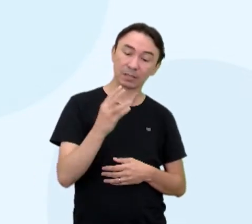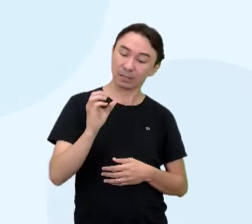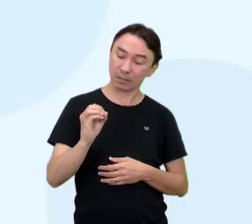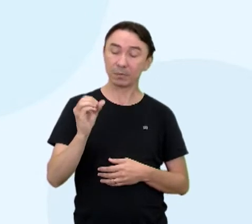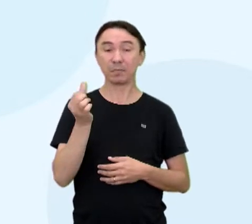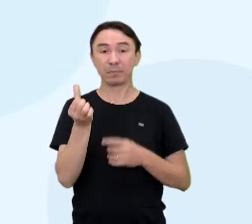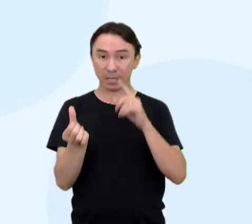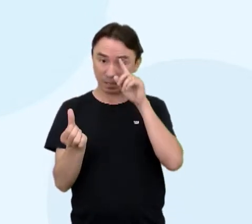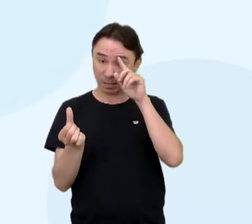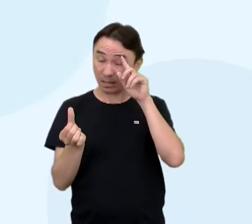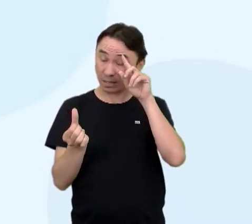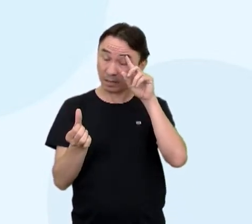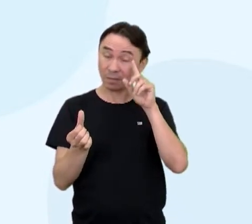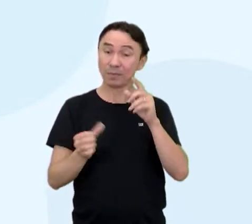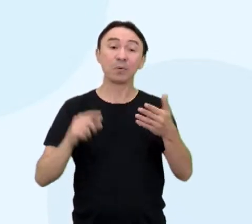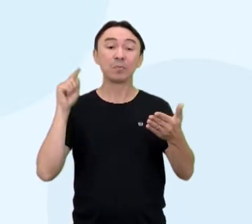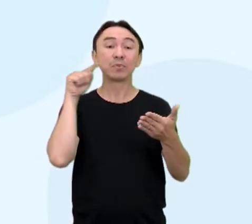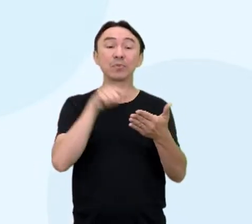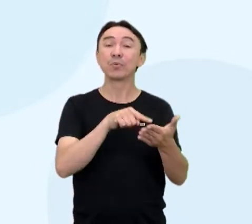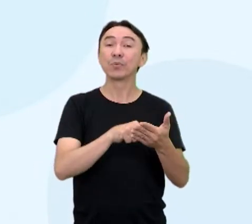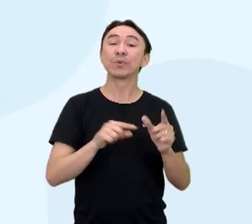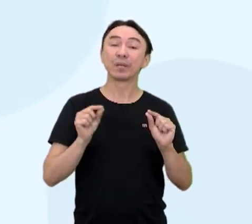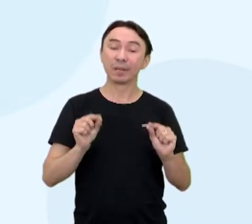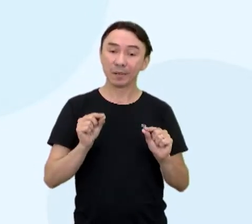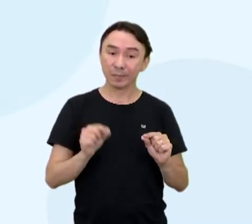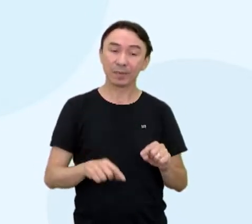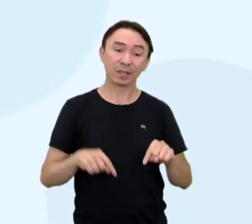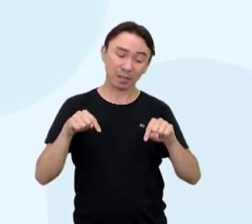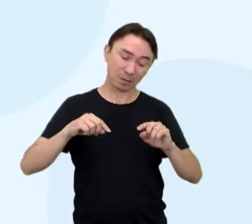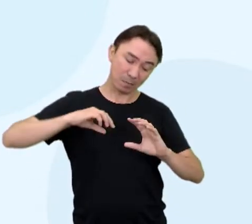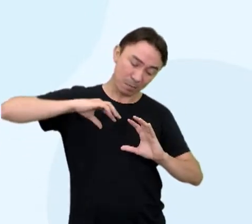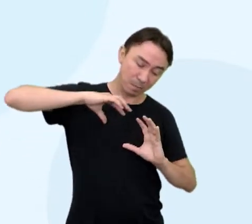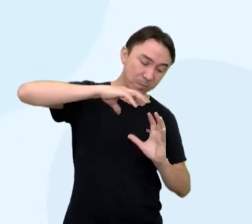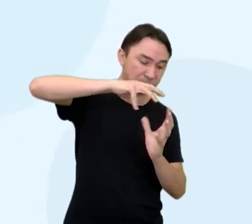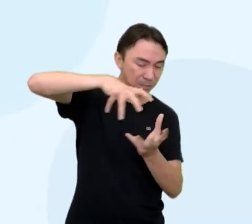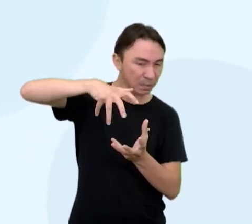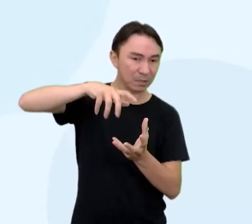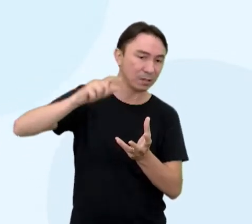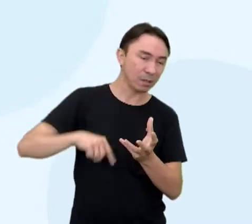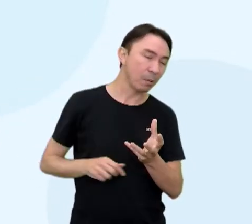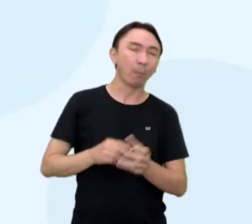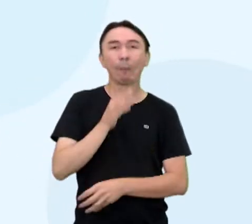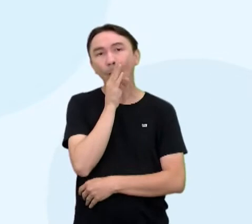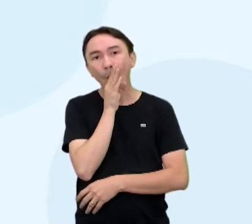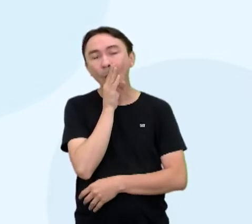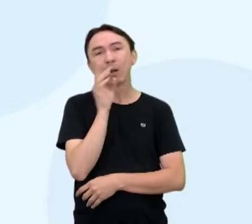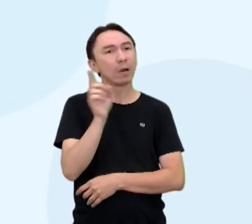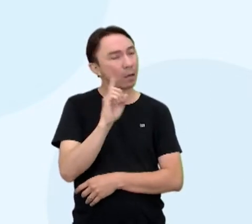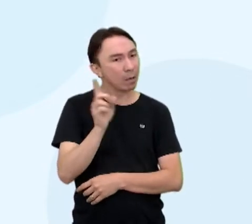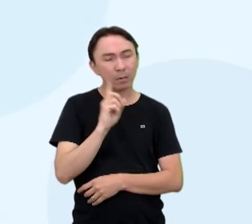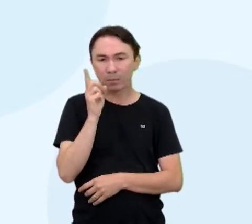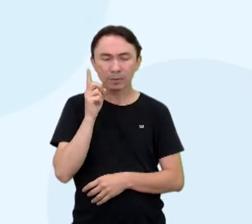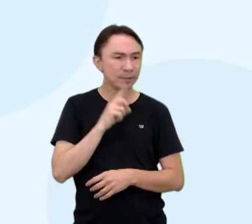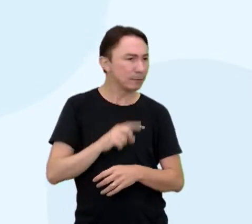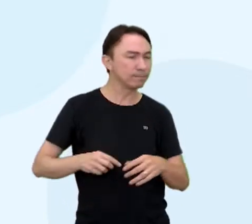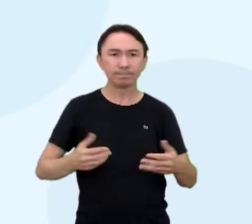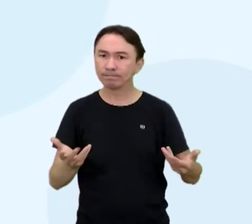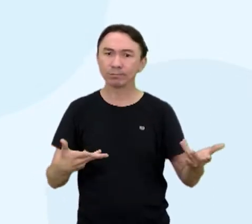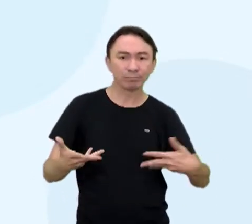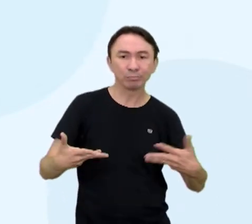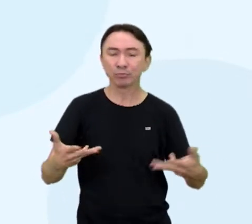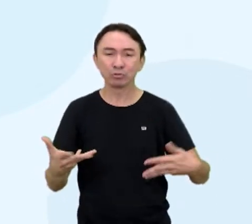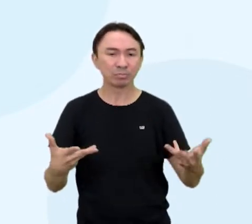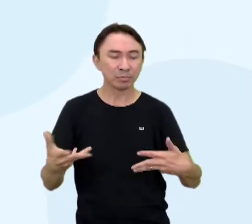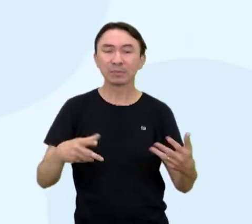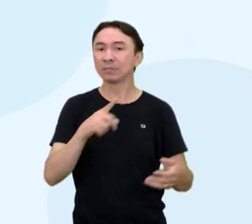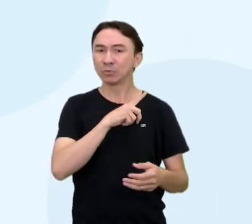306. O objetivo é entender o planeta como um corpo dinâmico, indicando que todos os processos da natureza